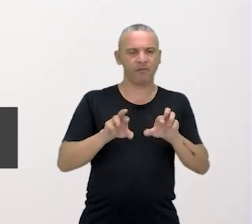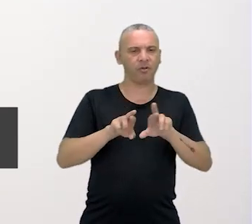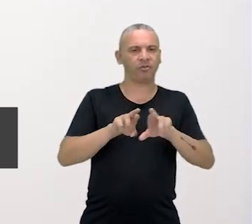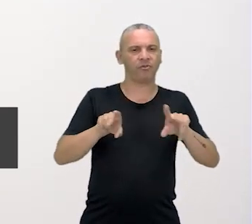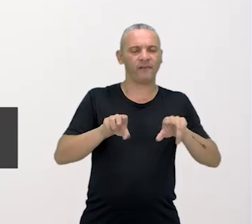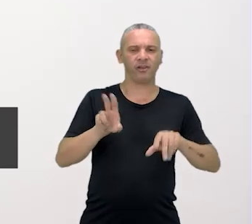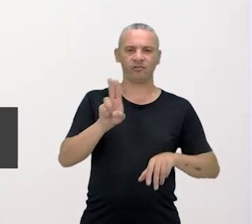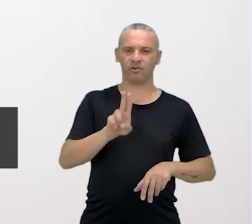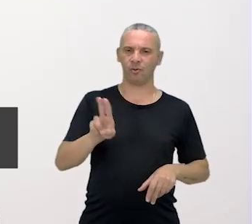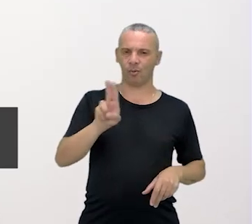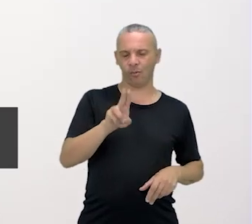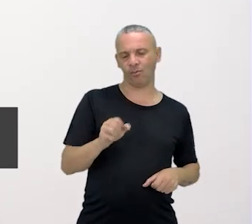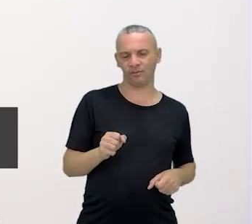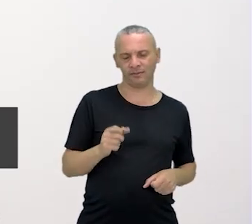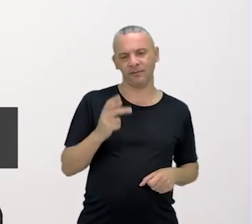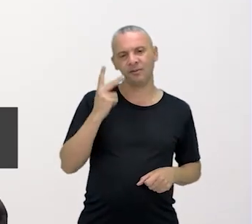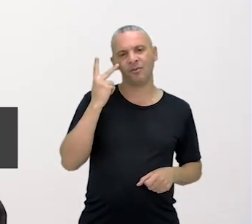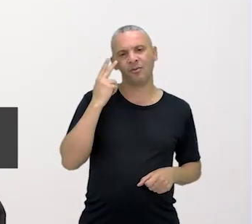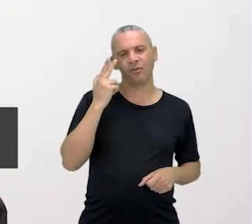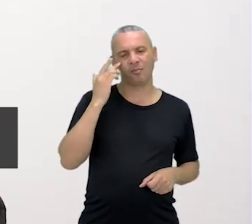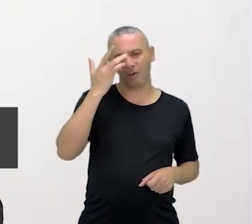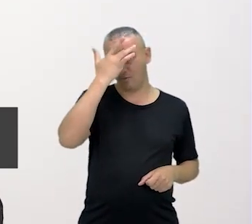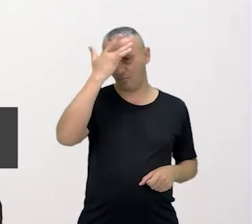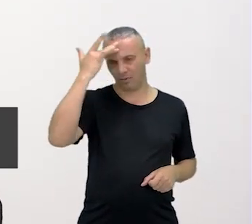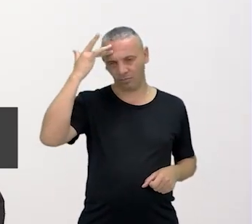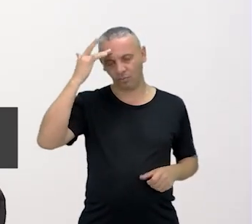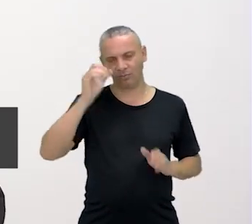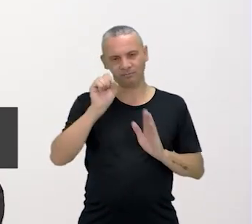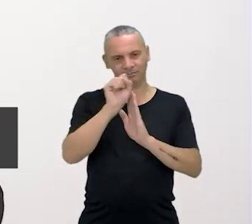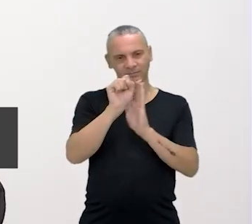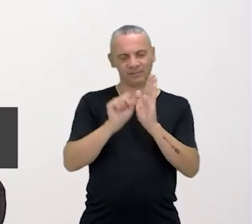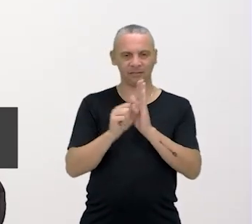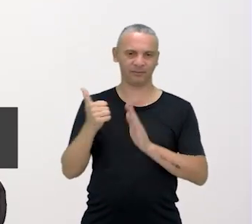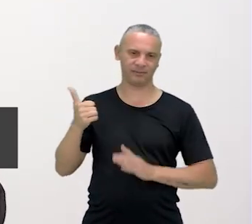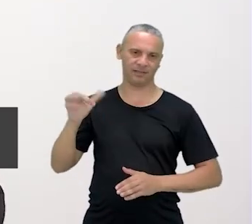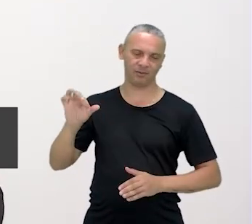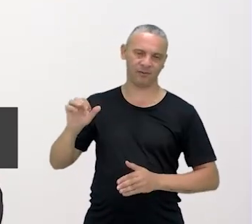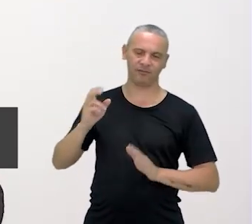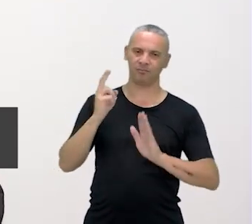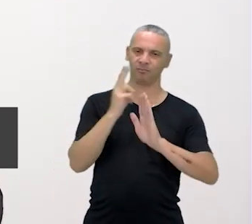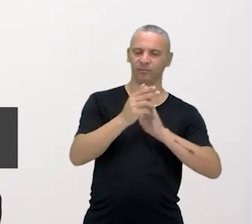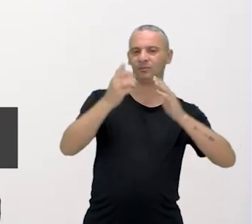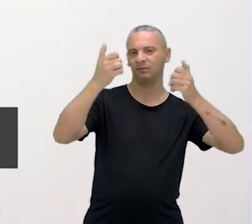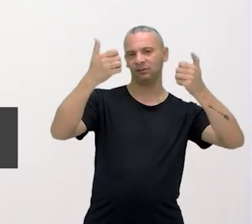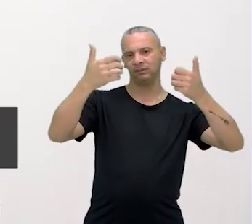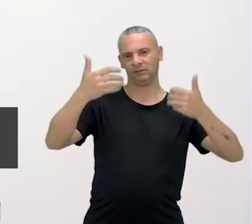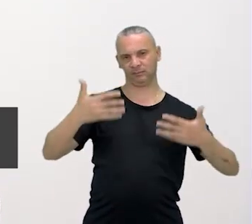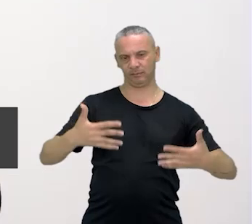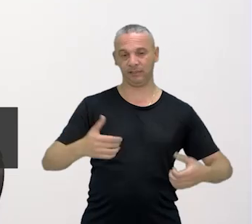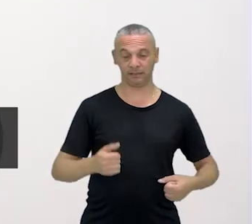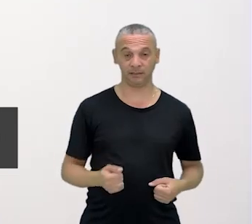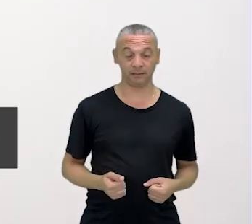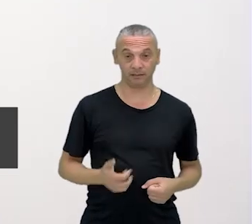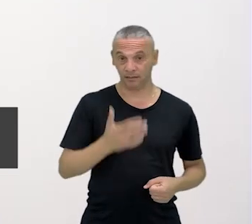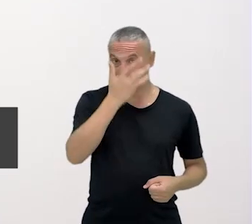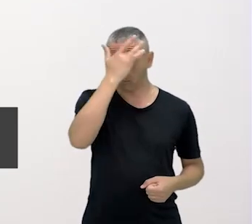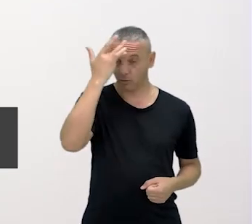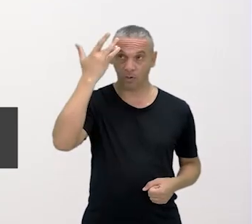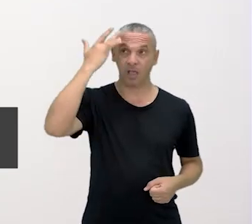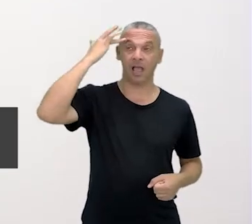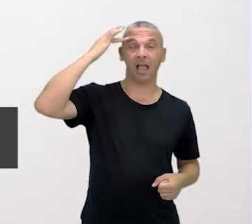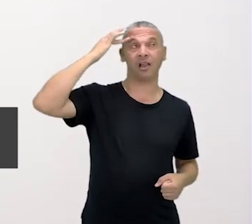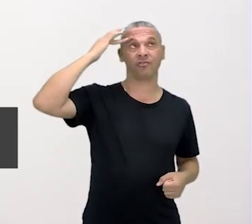né? Muito comum também dos autores daquele período. E muito comum também achar, porque é a burguesia que lê,